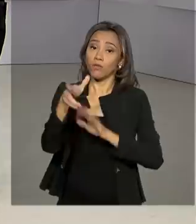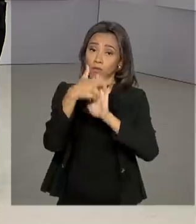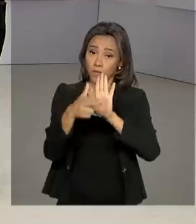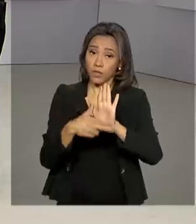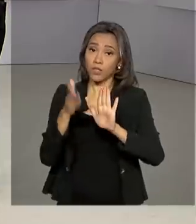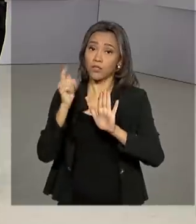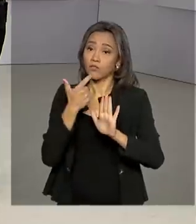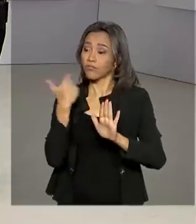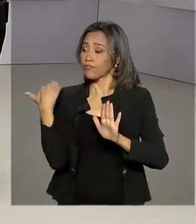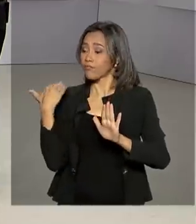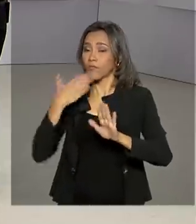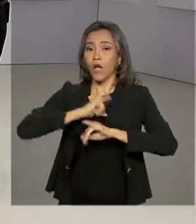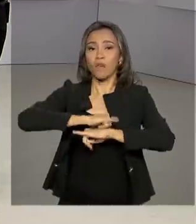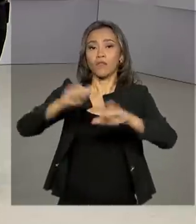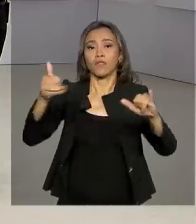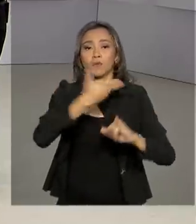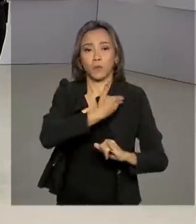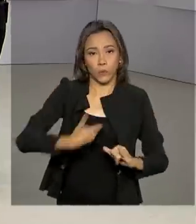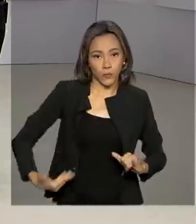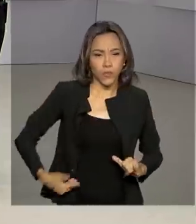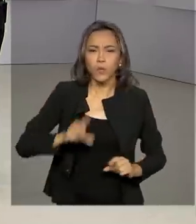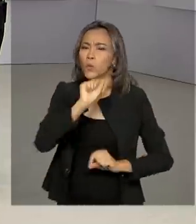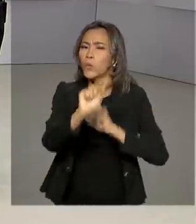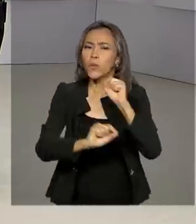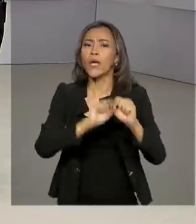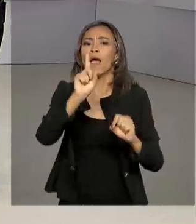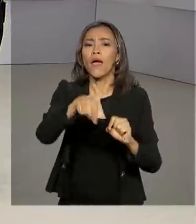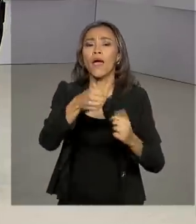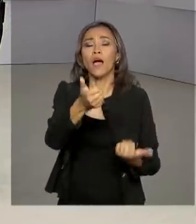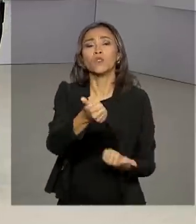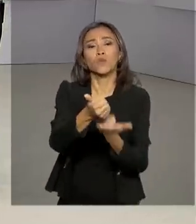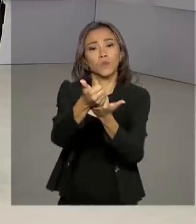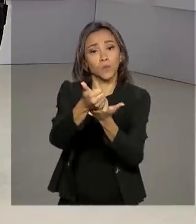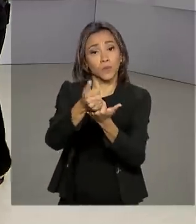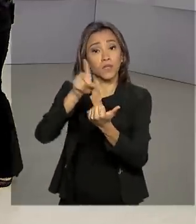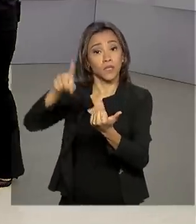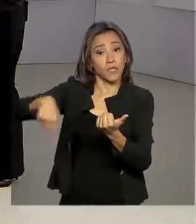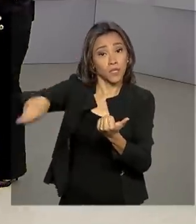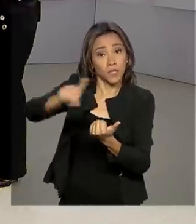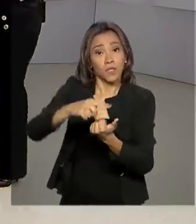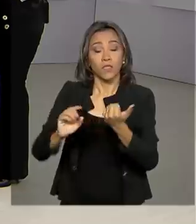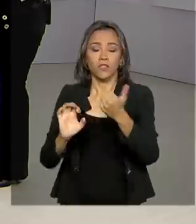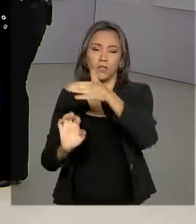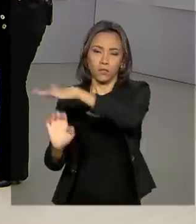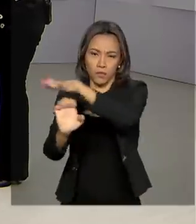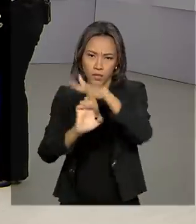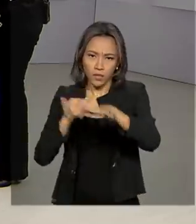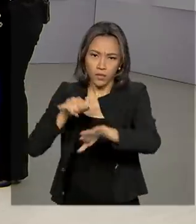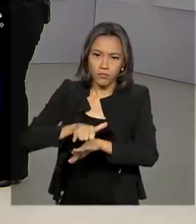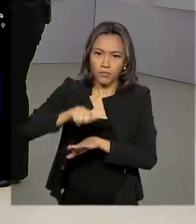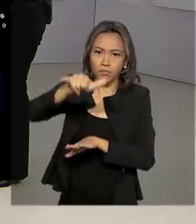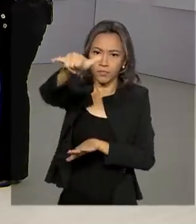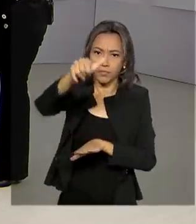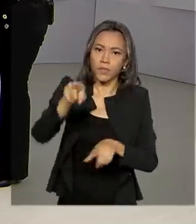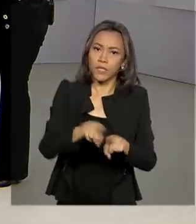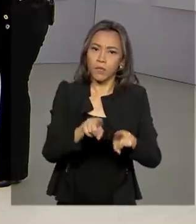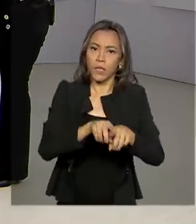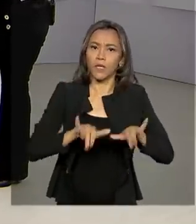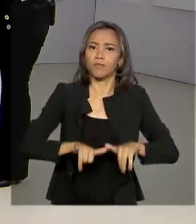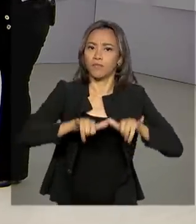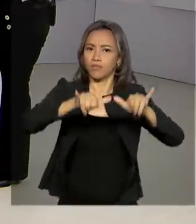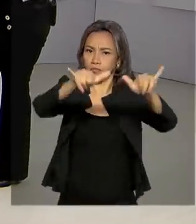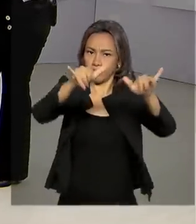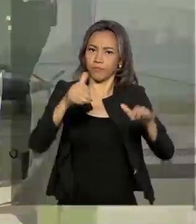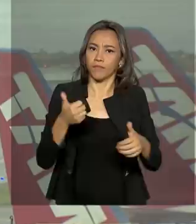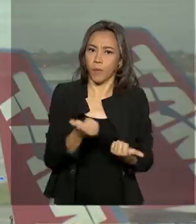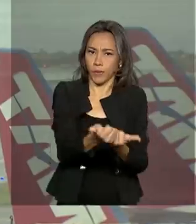pelo governo. Uma delas envolve ajuda de companhias aéreas e aeroportos. O acordo